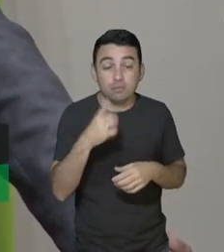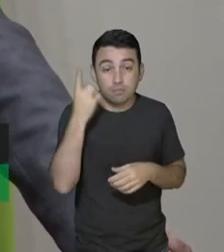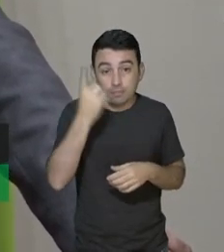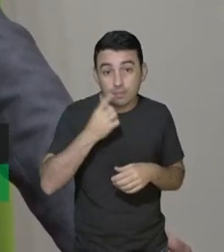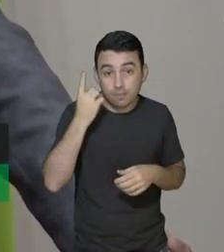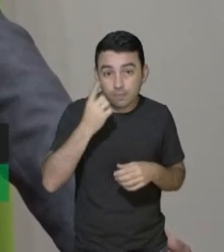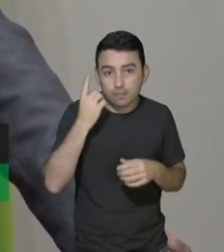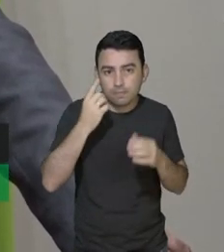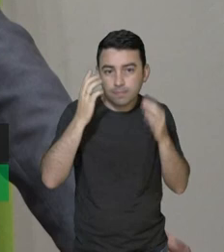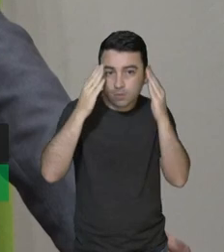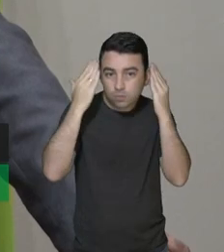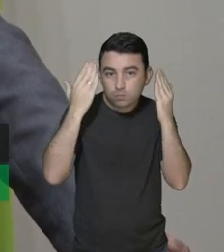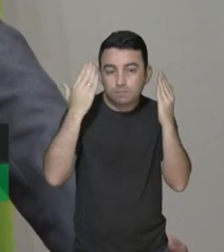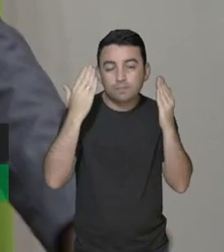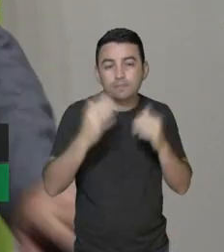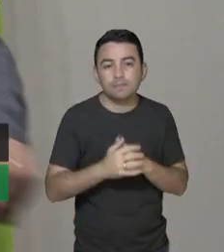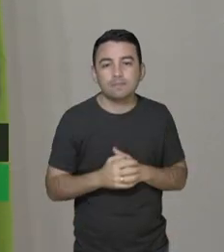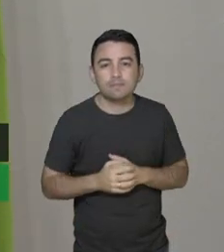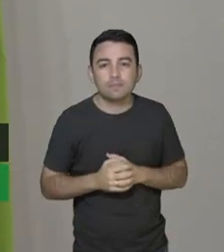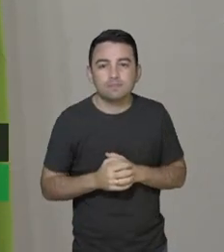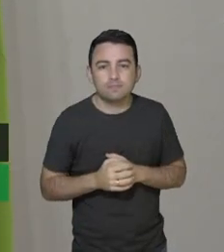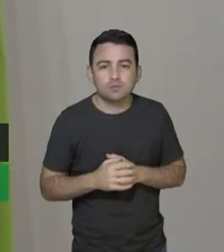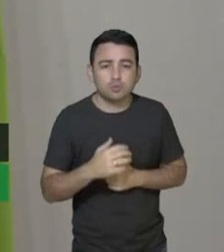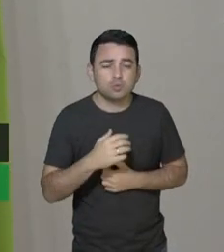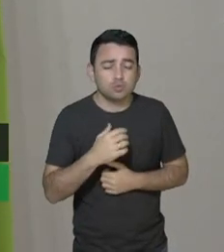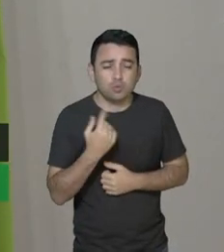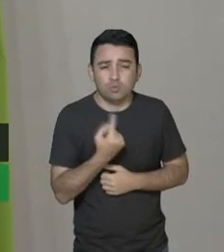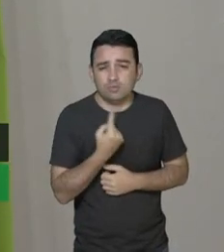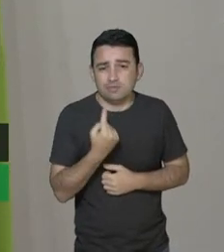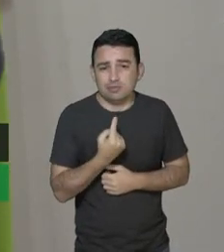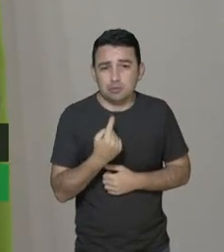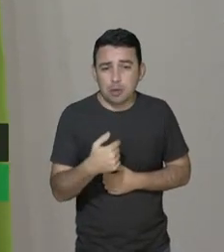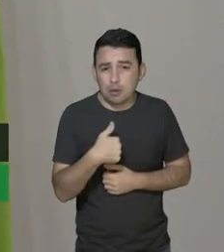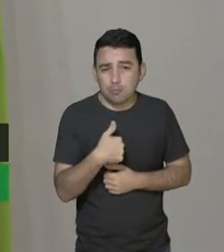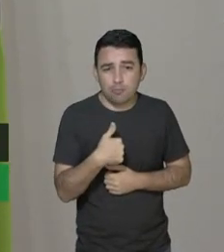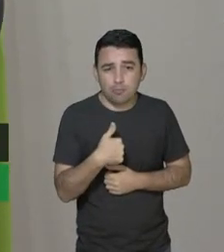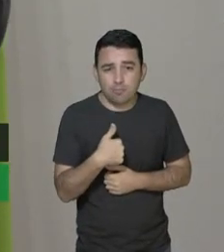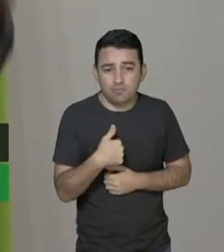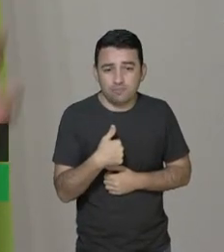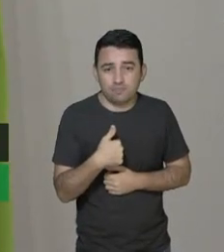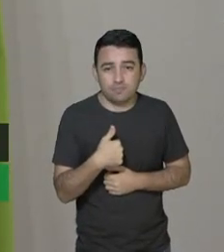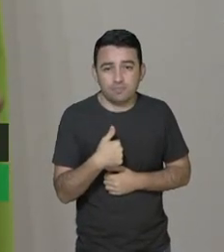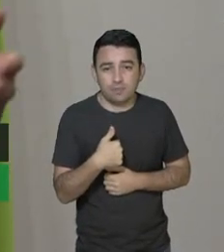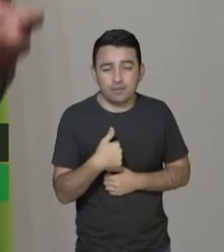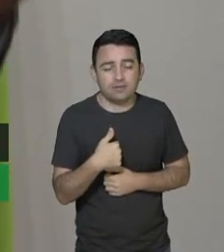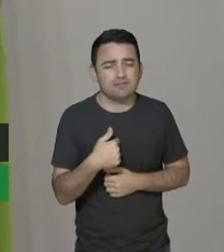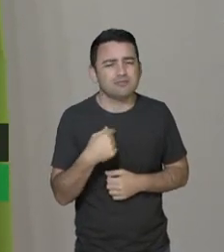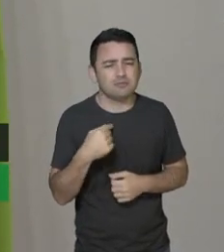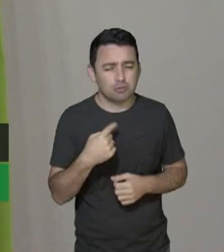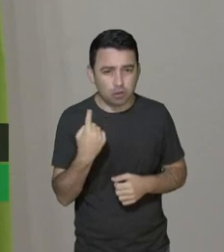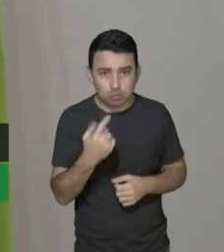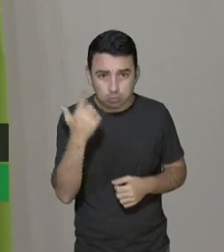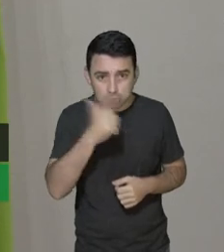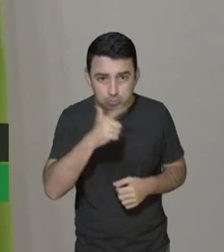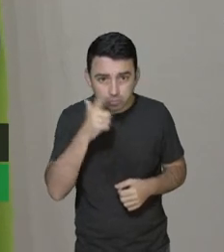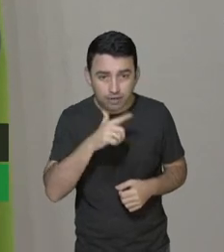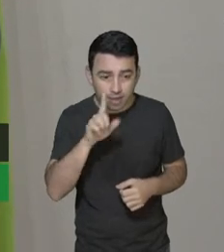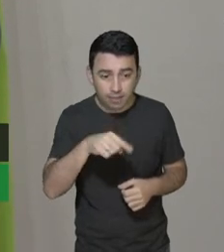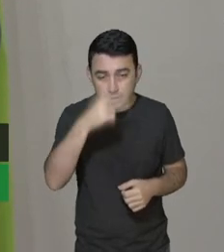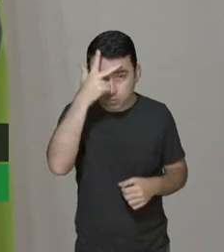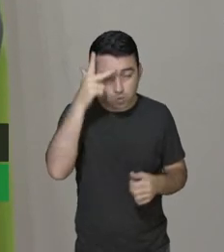sozinho, sou eu. A gente é alguém quando tem gente com a gente, gente que nos conduz